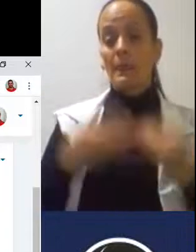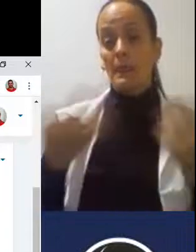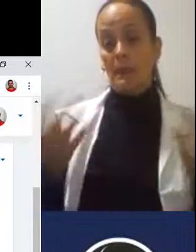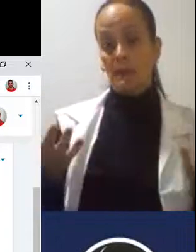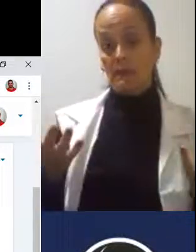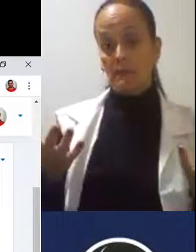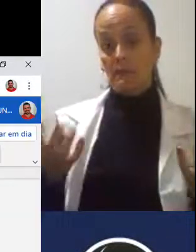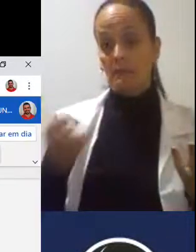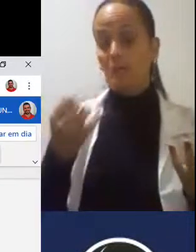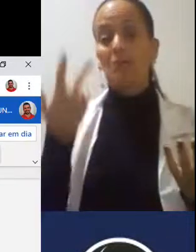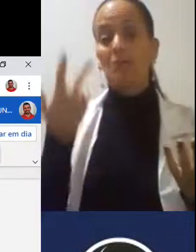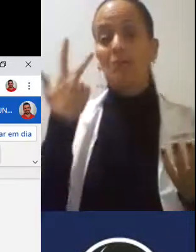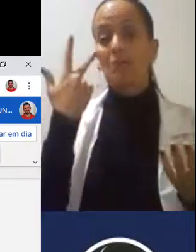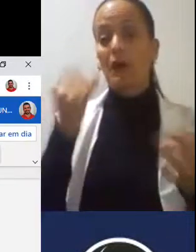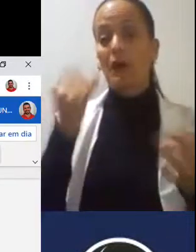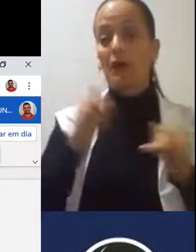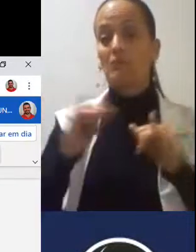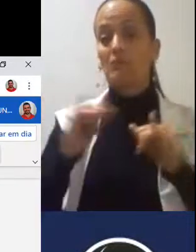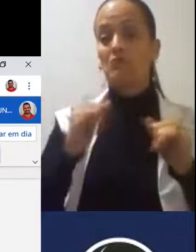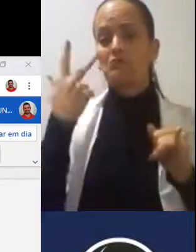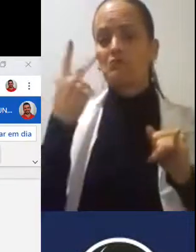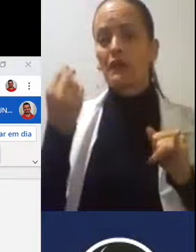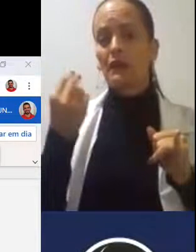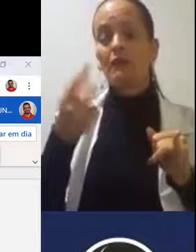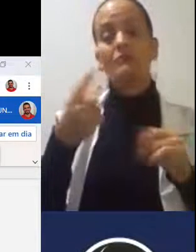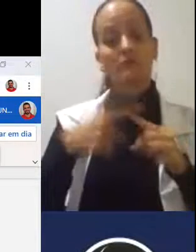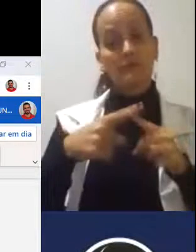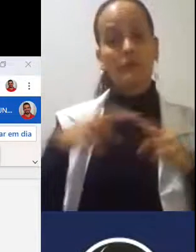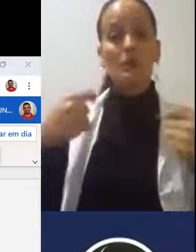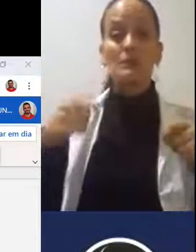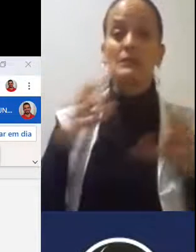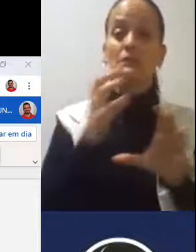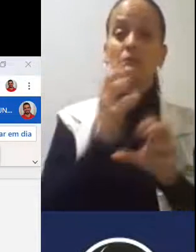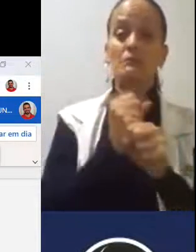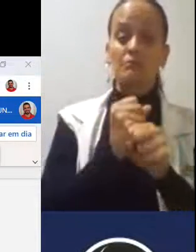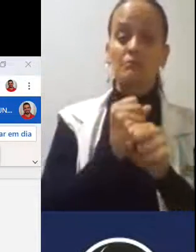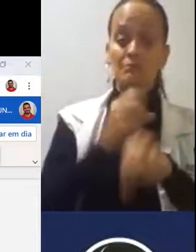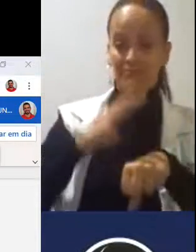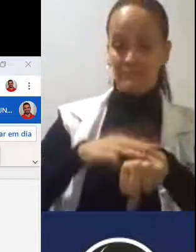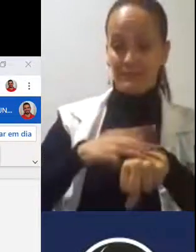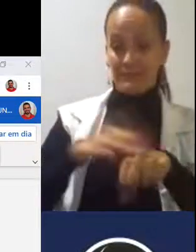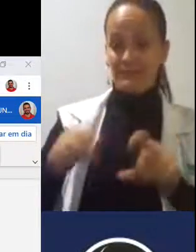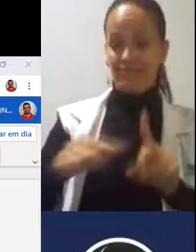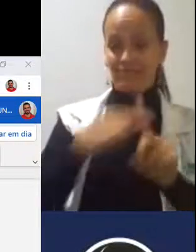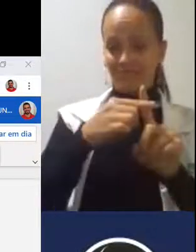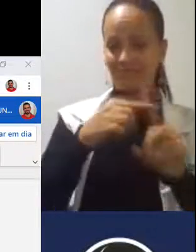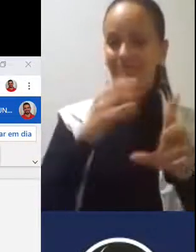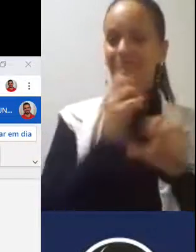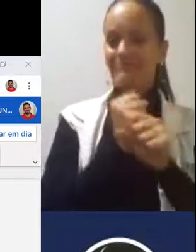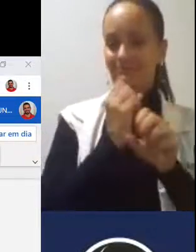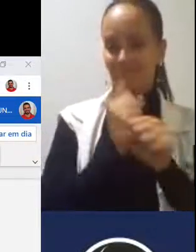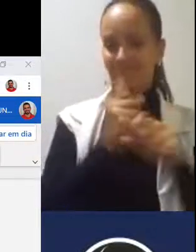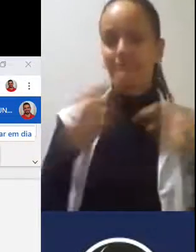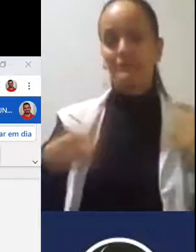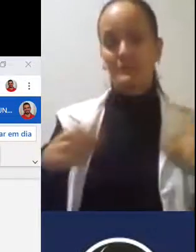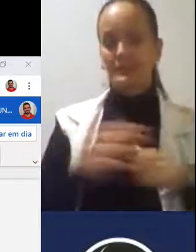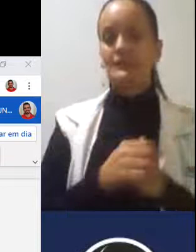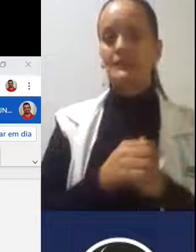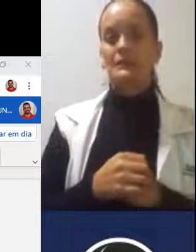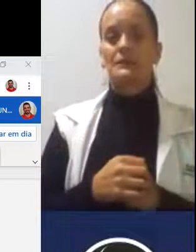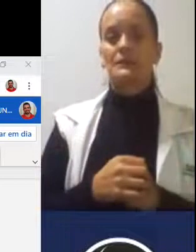dessas informações? Porque vocês vão precisar calcular esses valores. Então, aqui, por exemplo, ó, vocês vão precisar calcular,